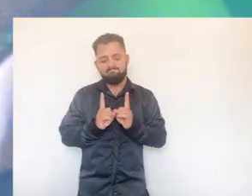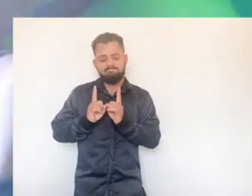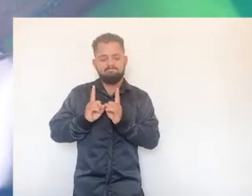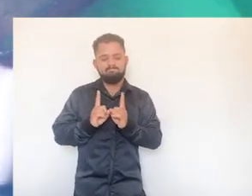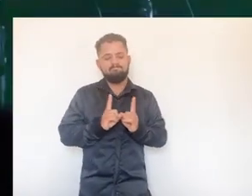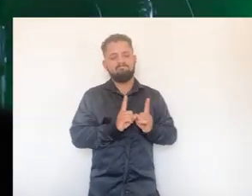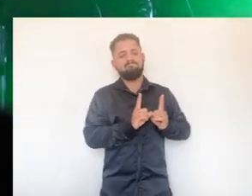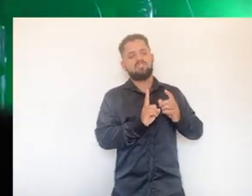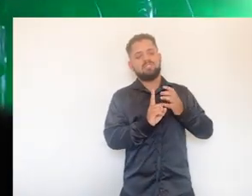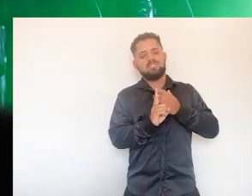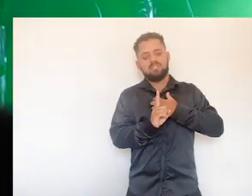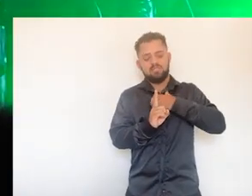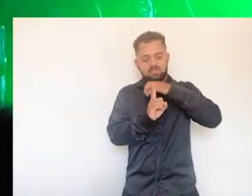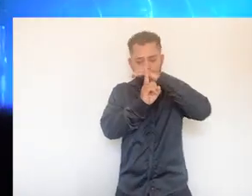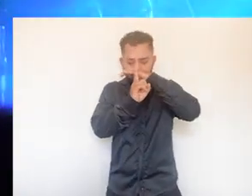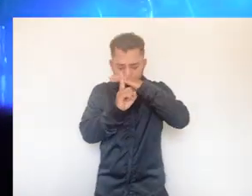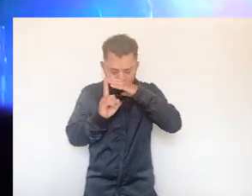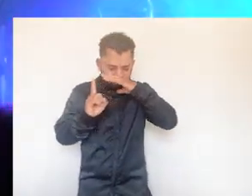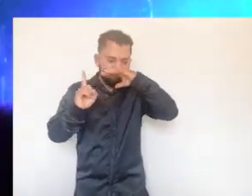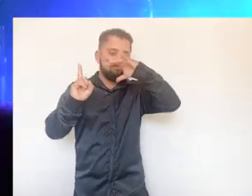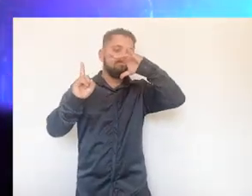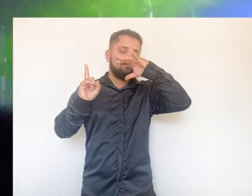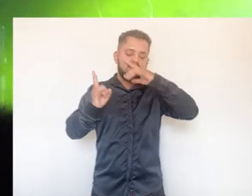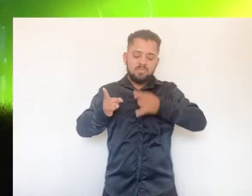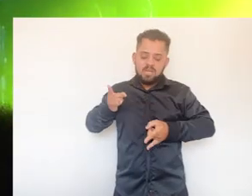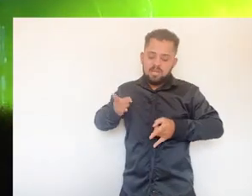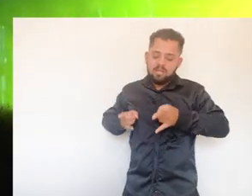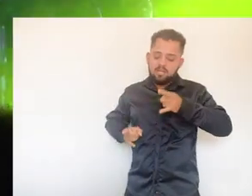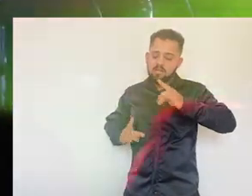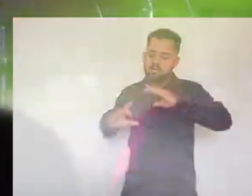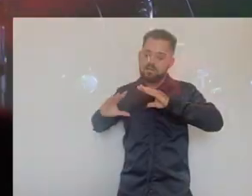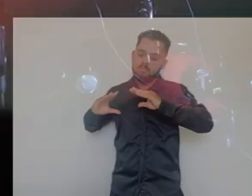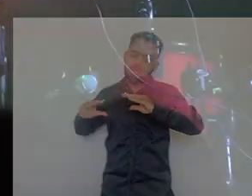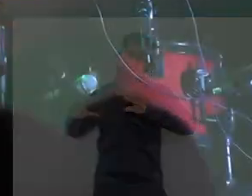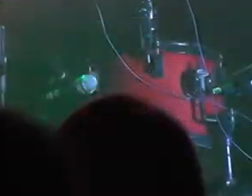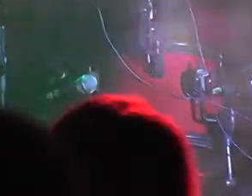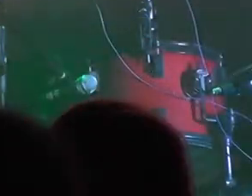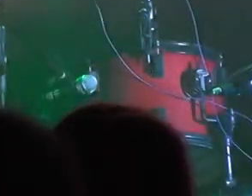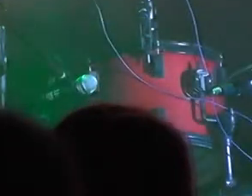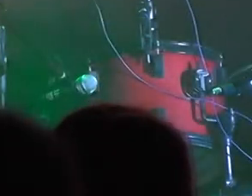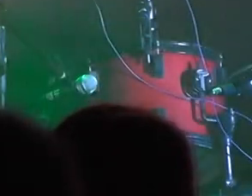de sentir teu cheiro na minha cama,